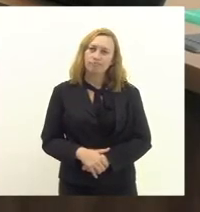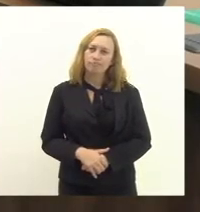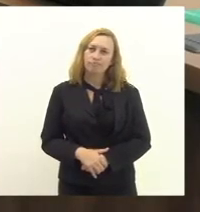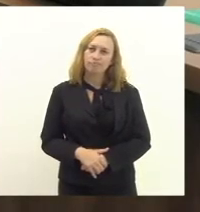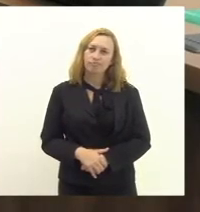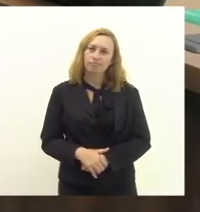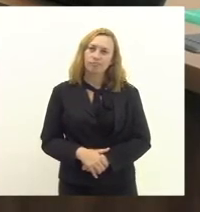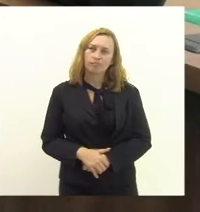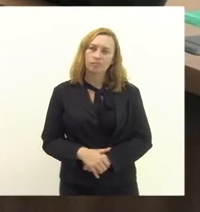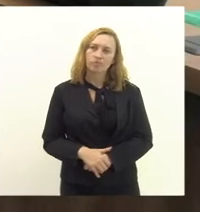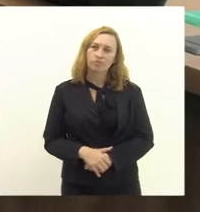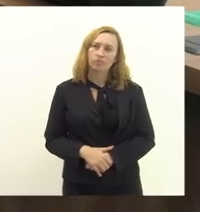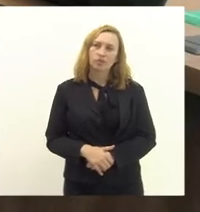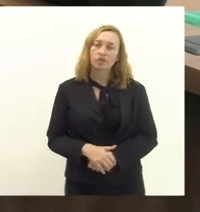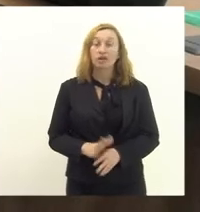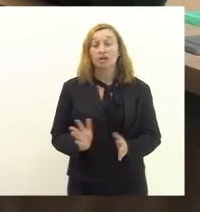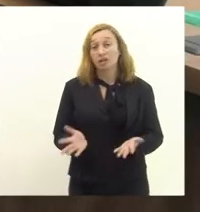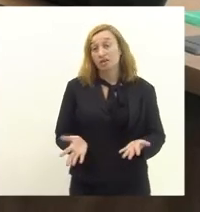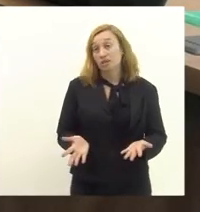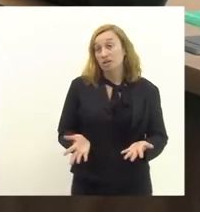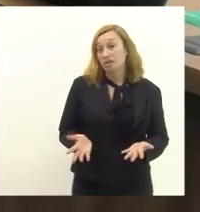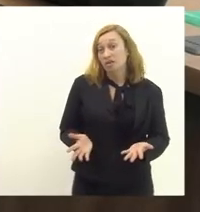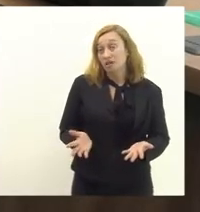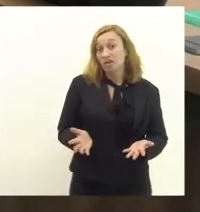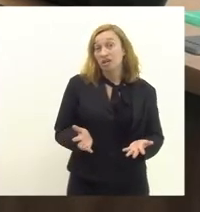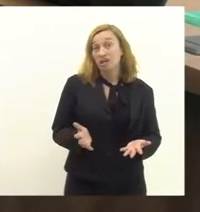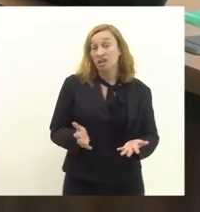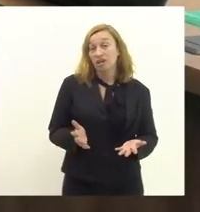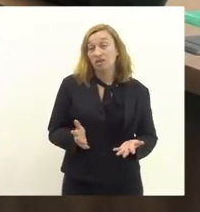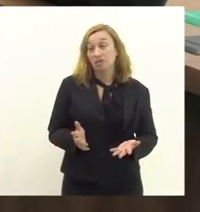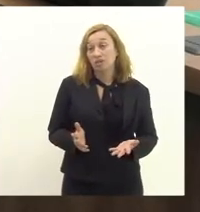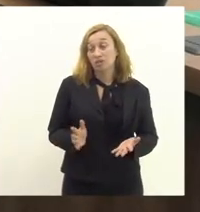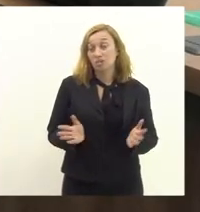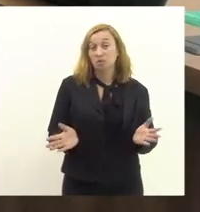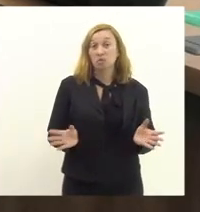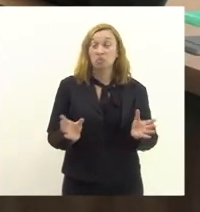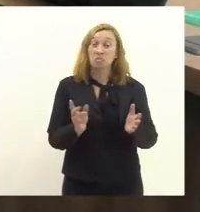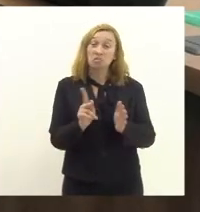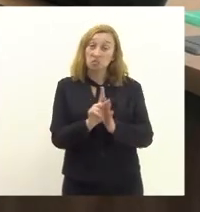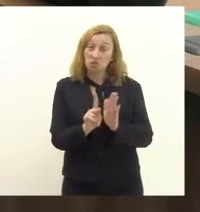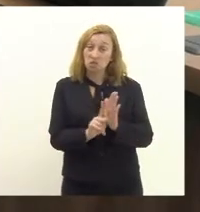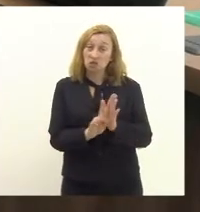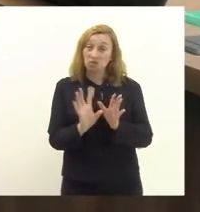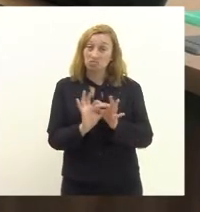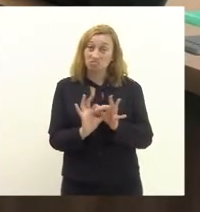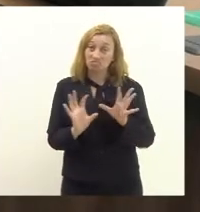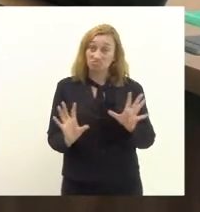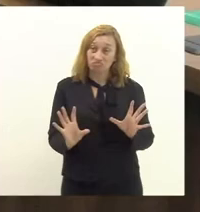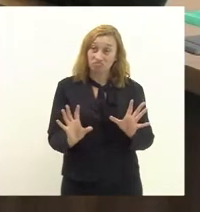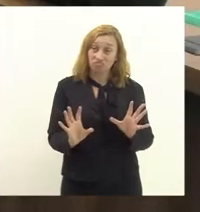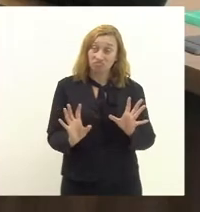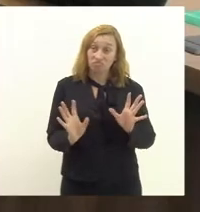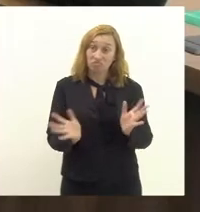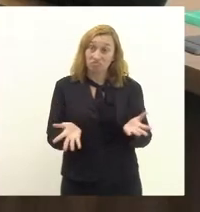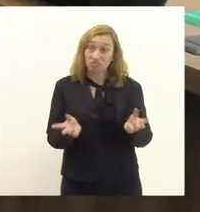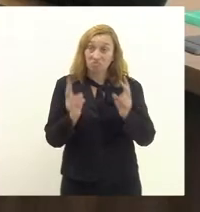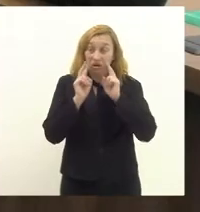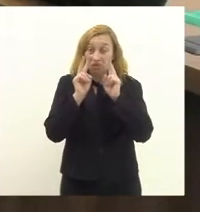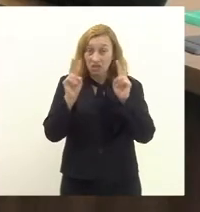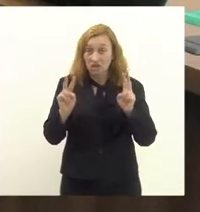falsa polêmica, porque também um projeto autorizativo, sob o ponto de vista